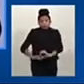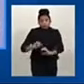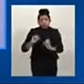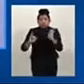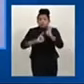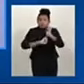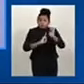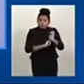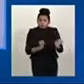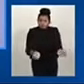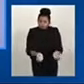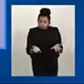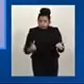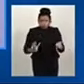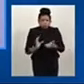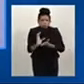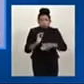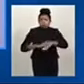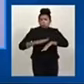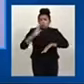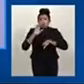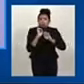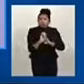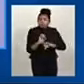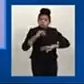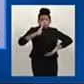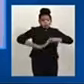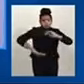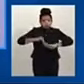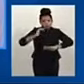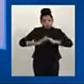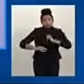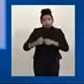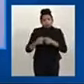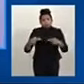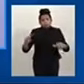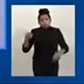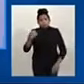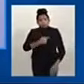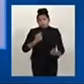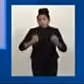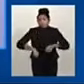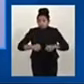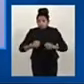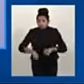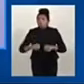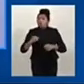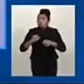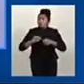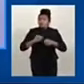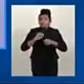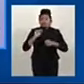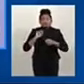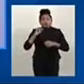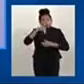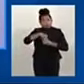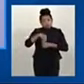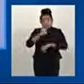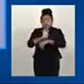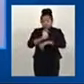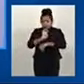nossos IEMAs, investir mais na educação profissionalizante. Nós precisamos fazer muito nesse